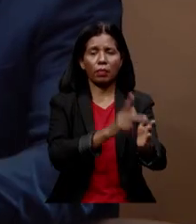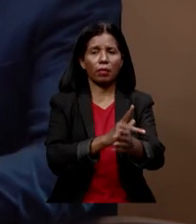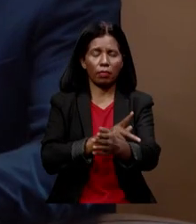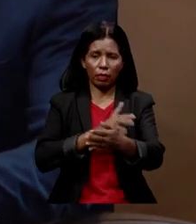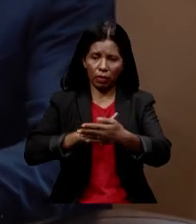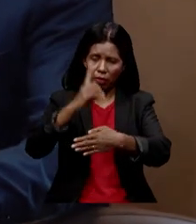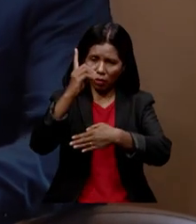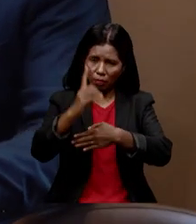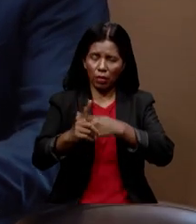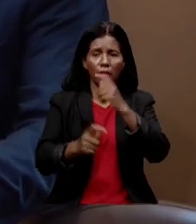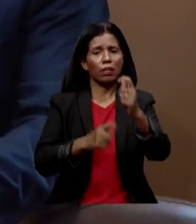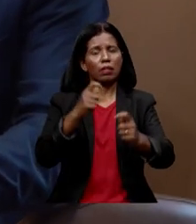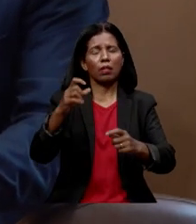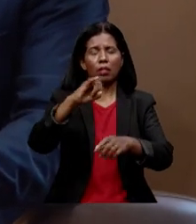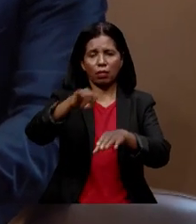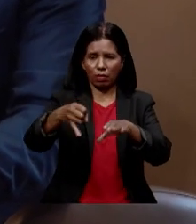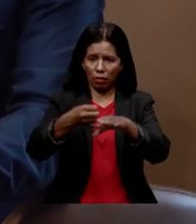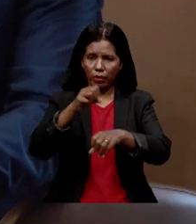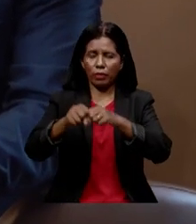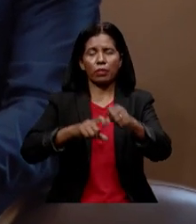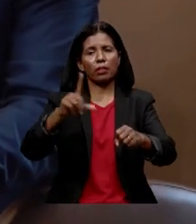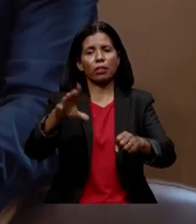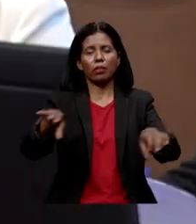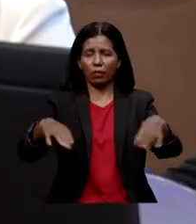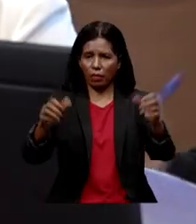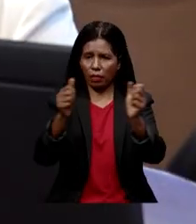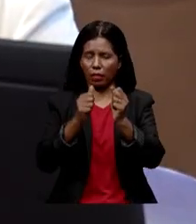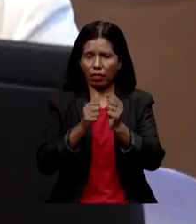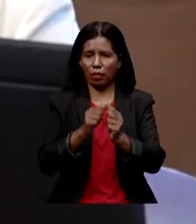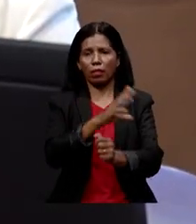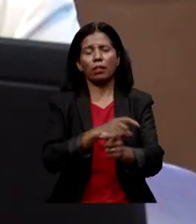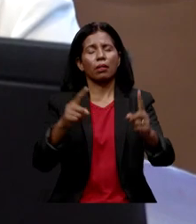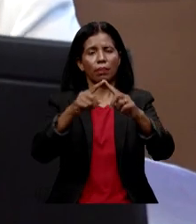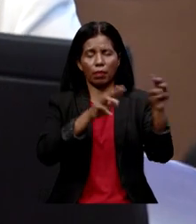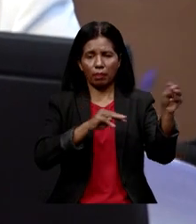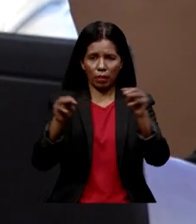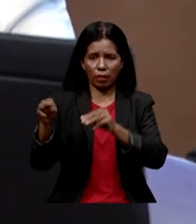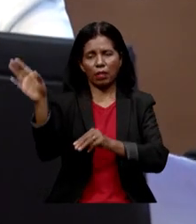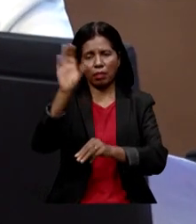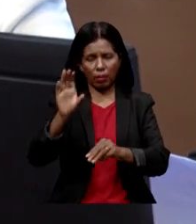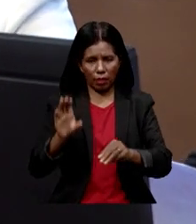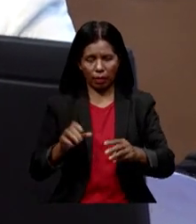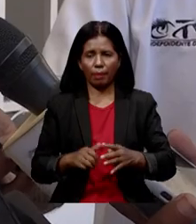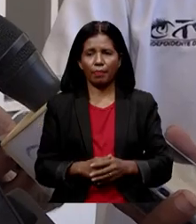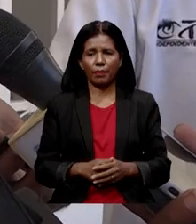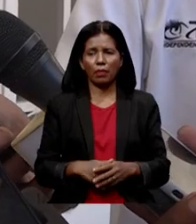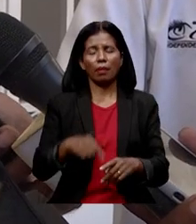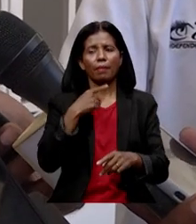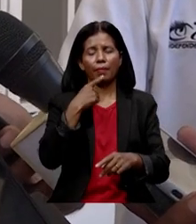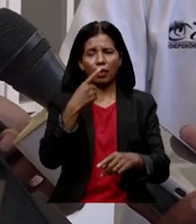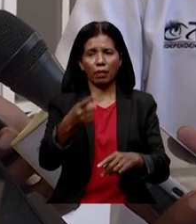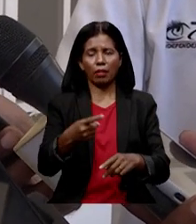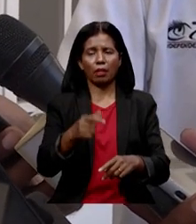desenvolvimento digital, inclusão social no esforço mitigação da mudança climática. Turização nem ba oheng oheng o